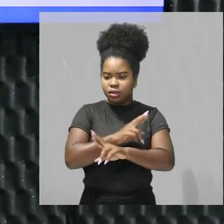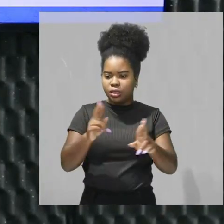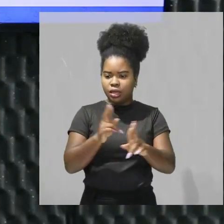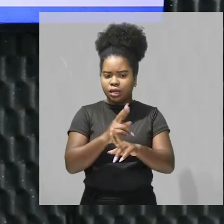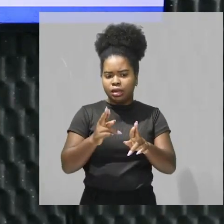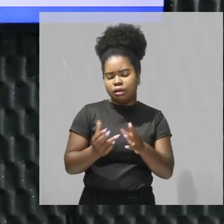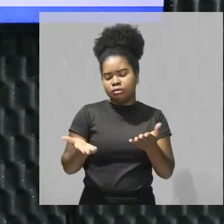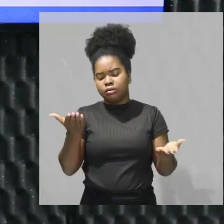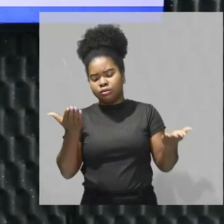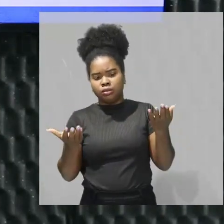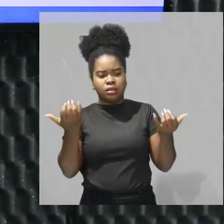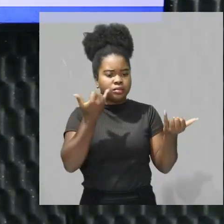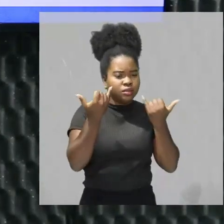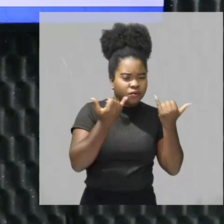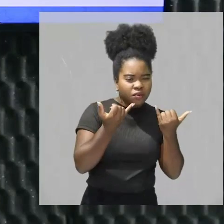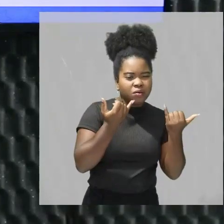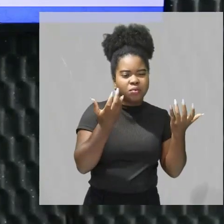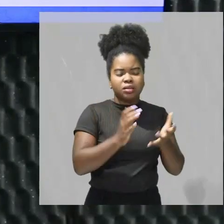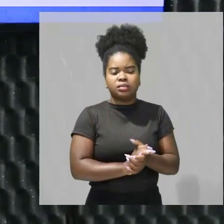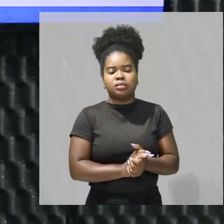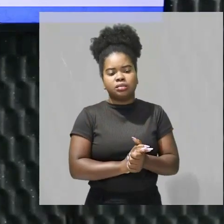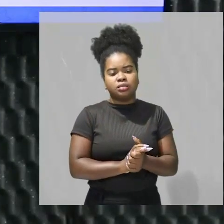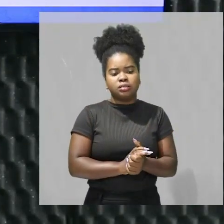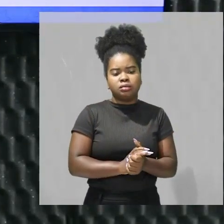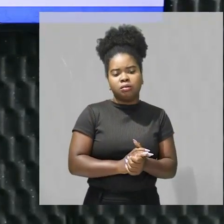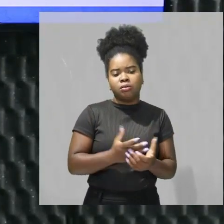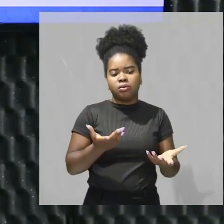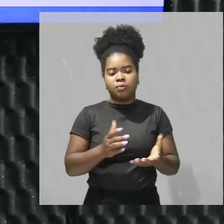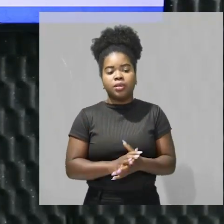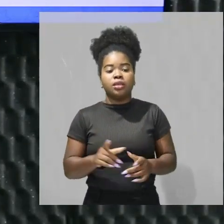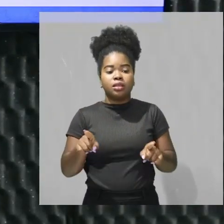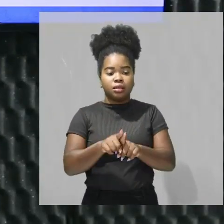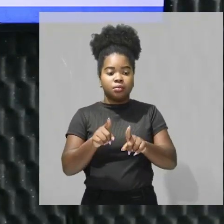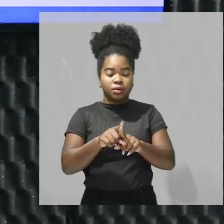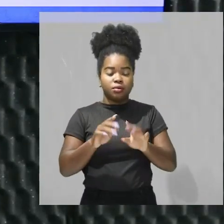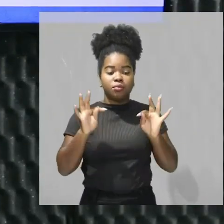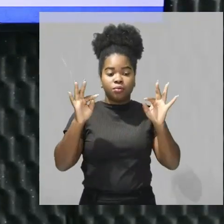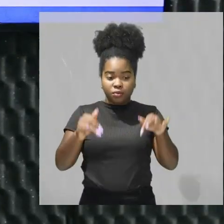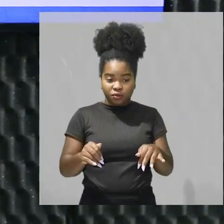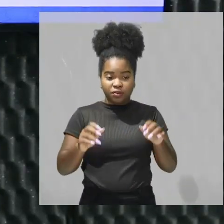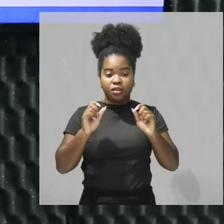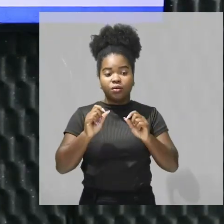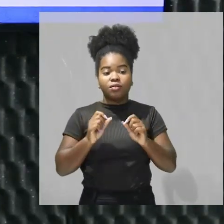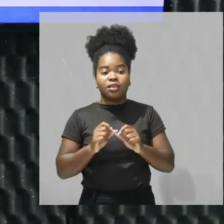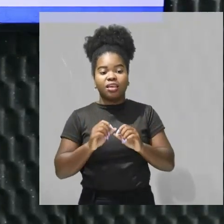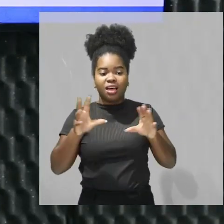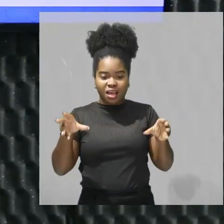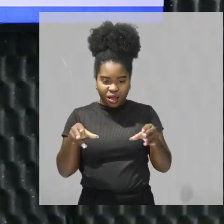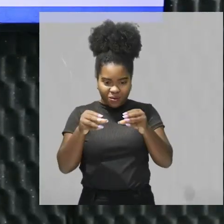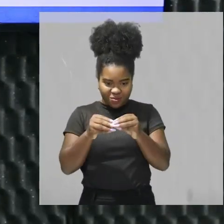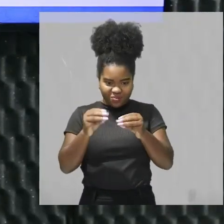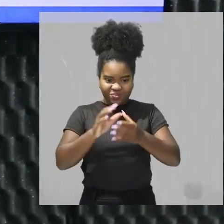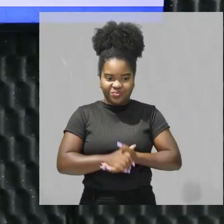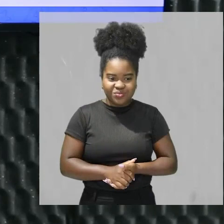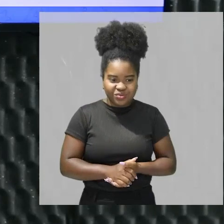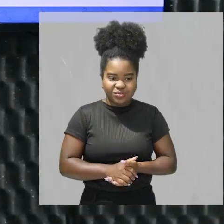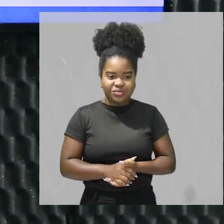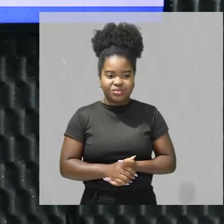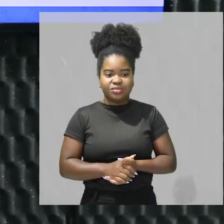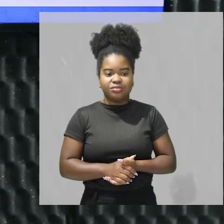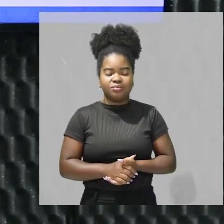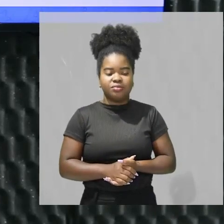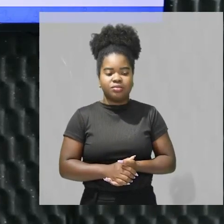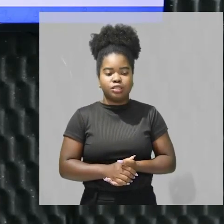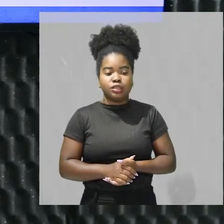conclusão, que é o ponto de vista central. Lembrando, turma, que um parágrafo ele tem que estar muito bem interligado ao